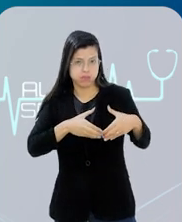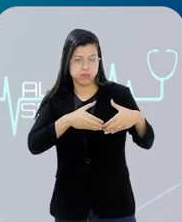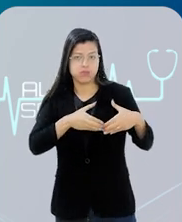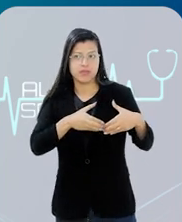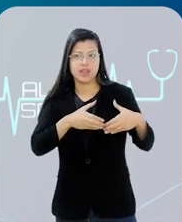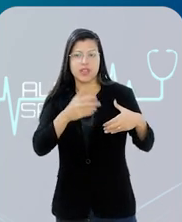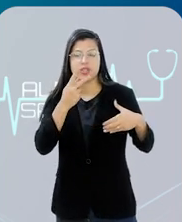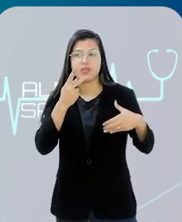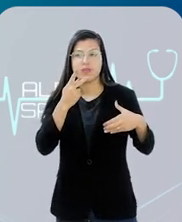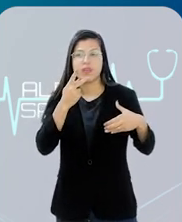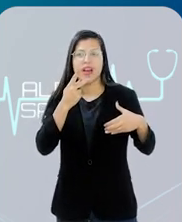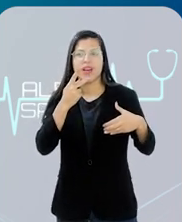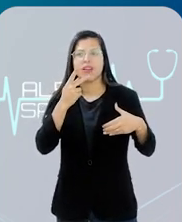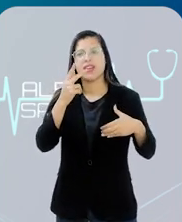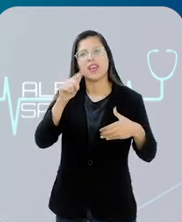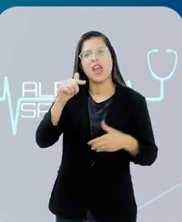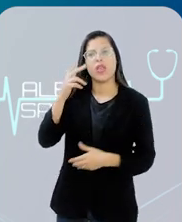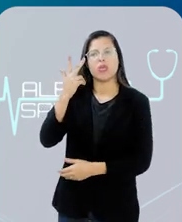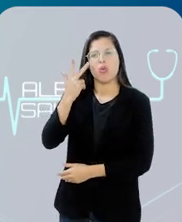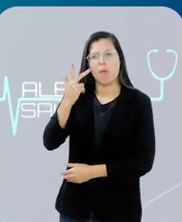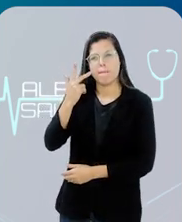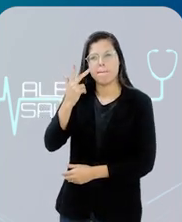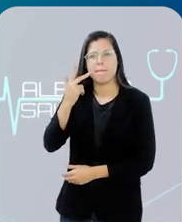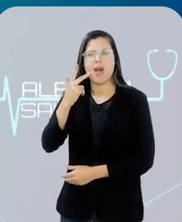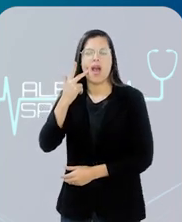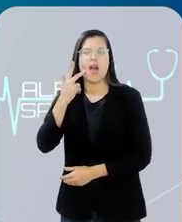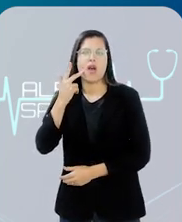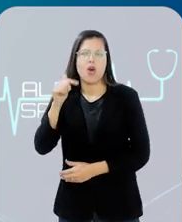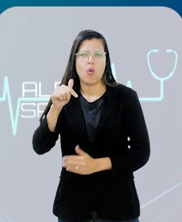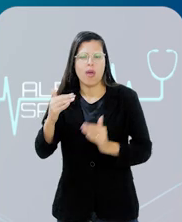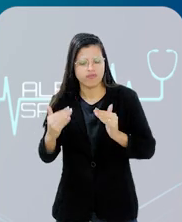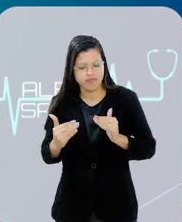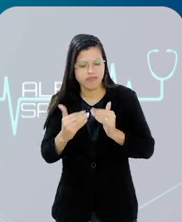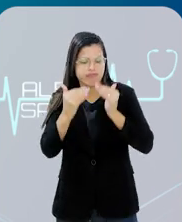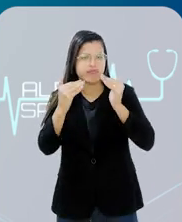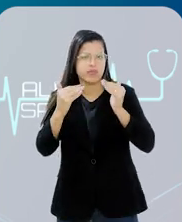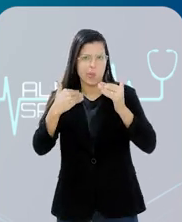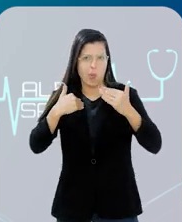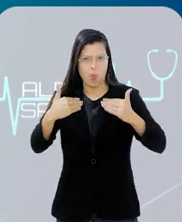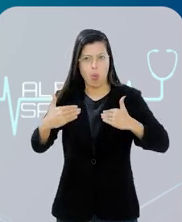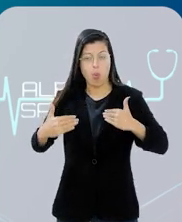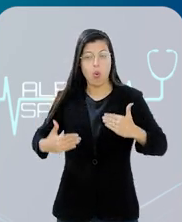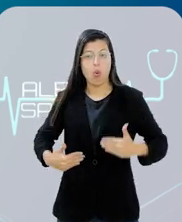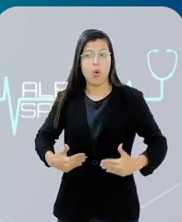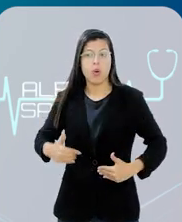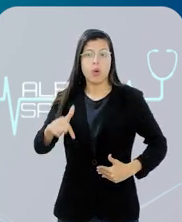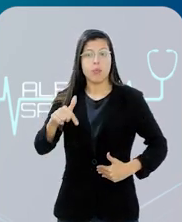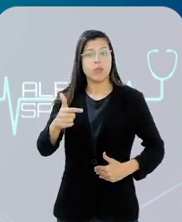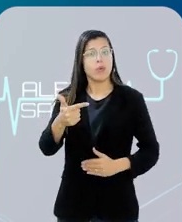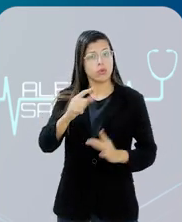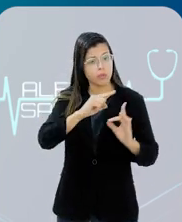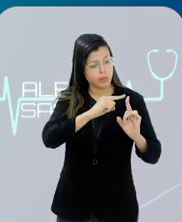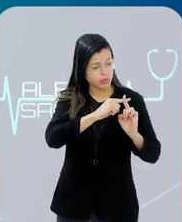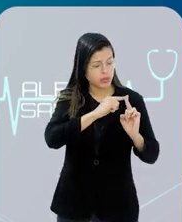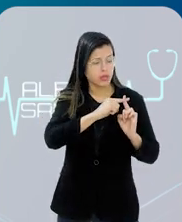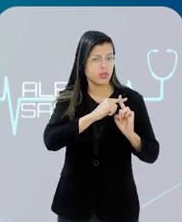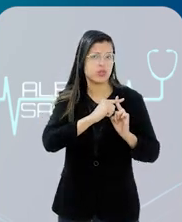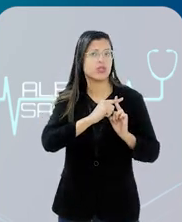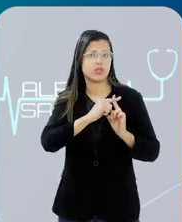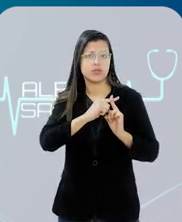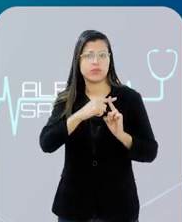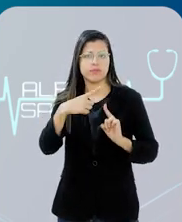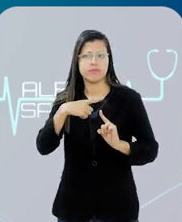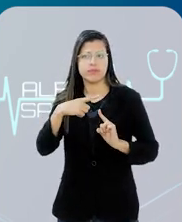do que a gente acaba chamando de normalidade, de um tamanho compatível com aquele biotipo da paciente, então é outro benefício que acaba